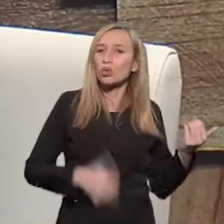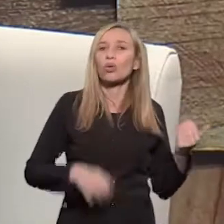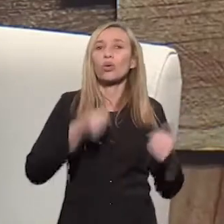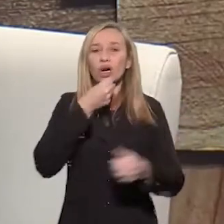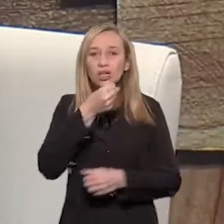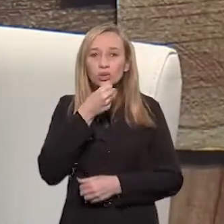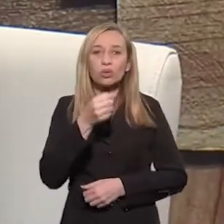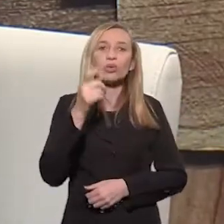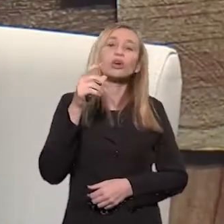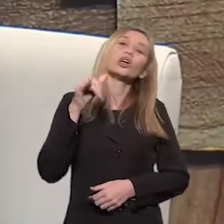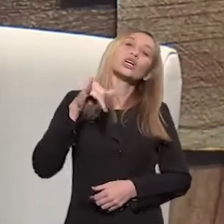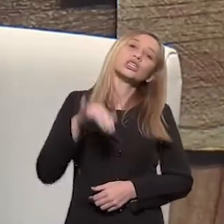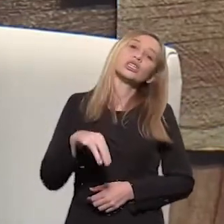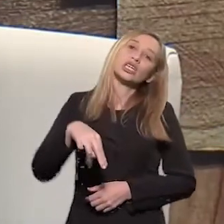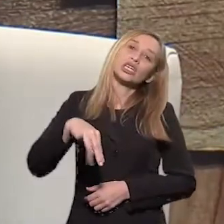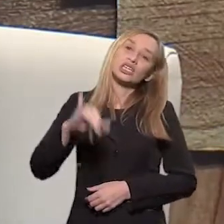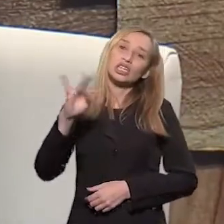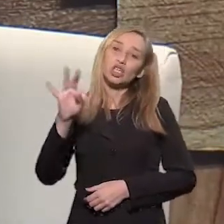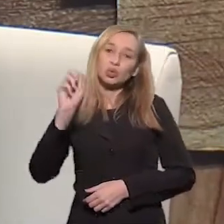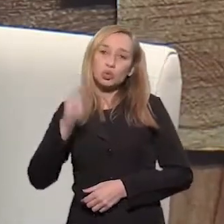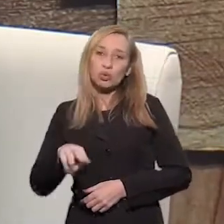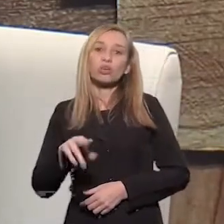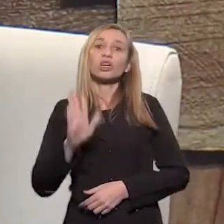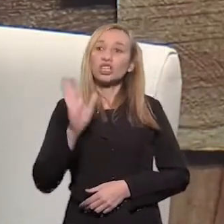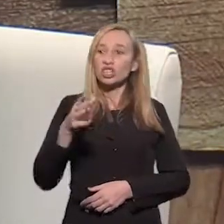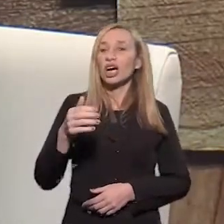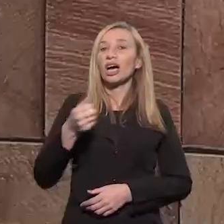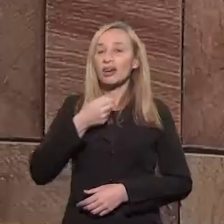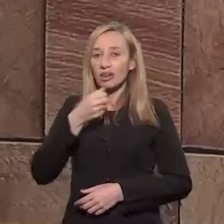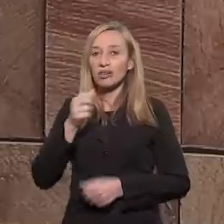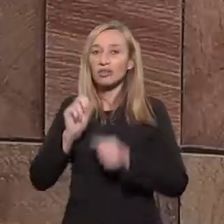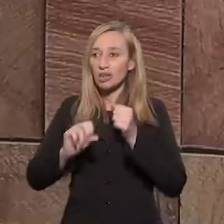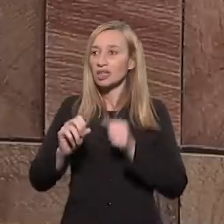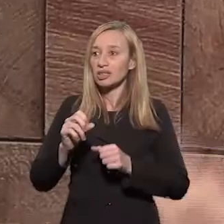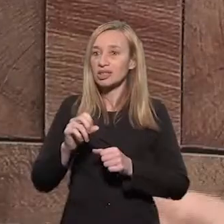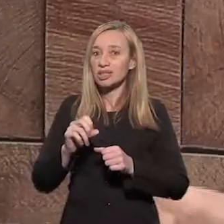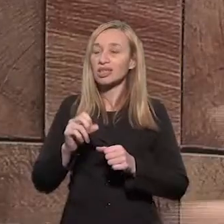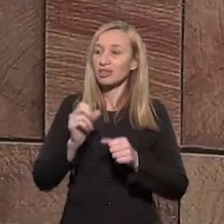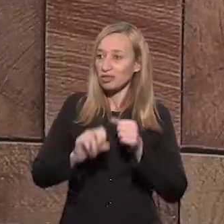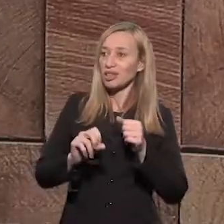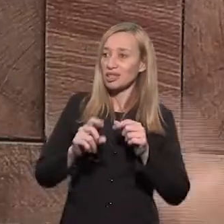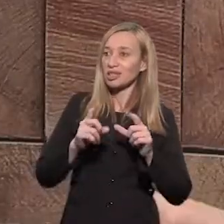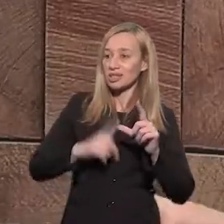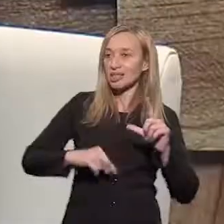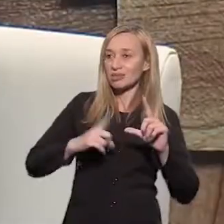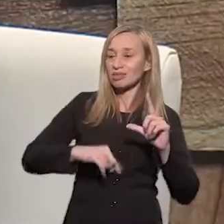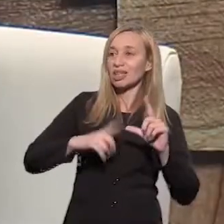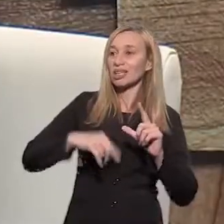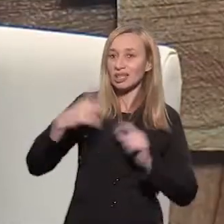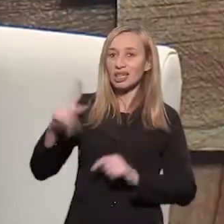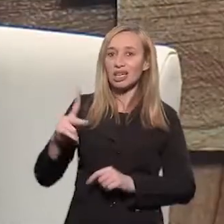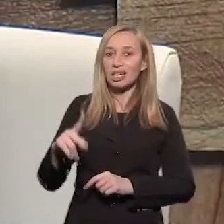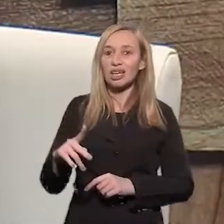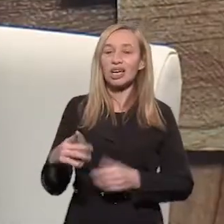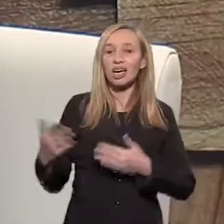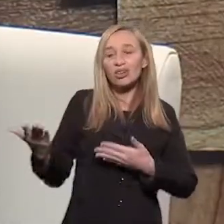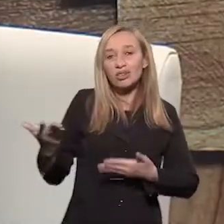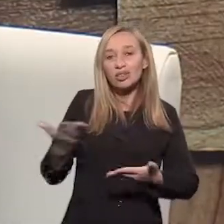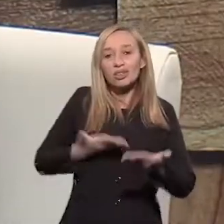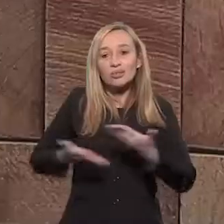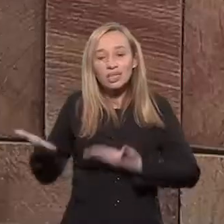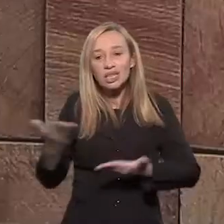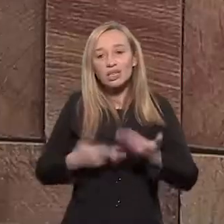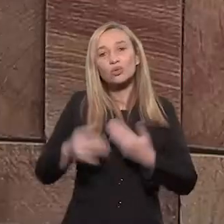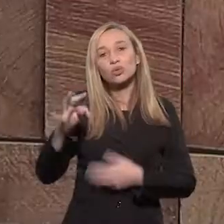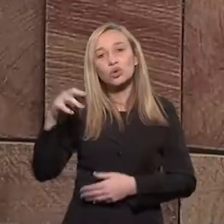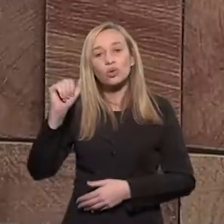já cantou com Milton Nascimento. Ele gravou uma música. Você fez para ele, né, uma composição. Não, era uma